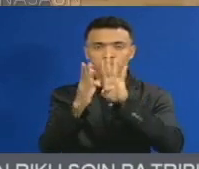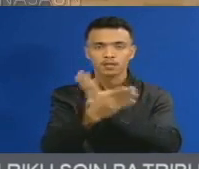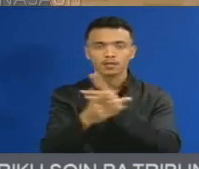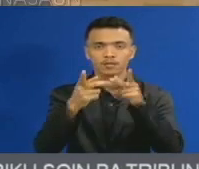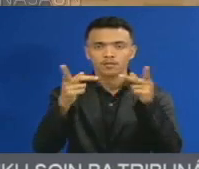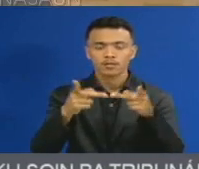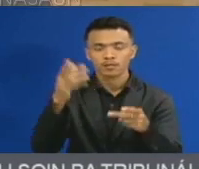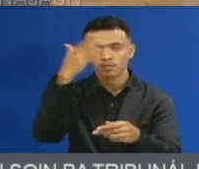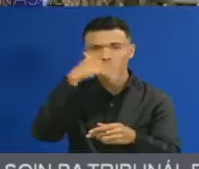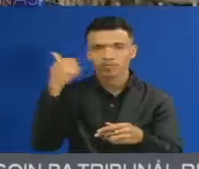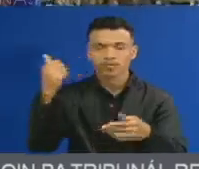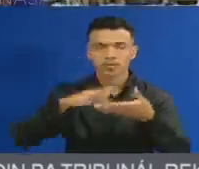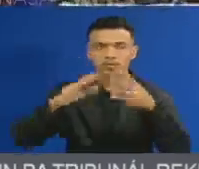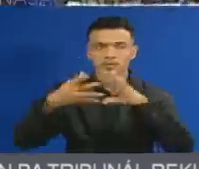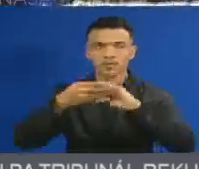histórico.